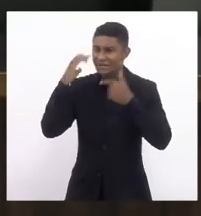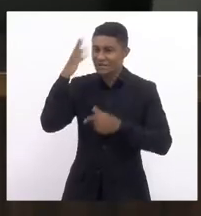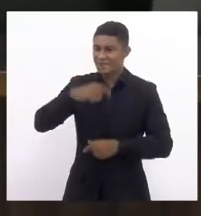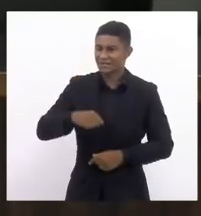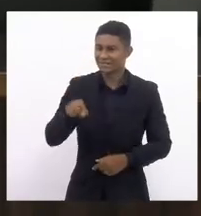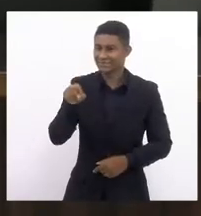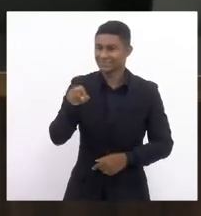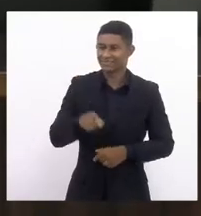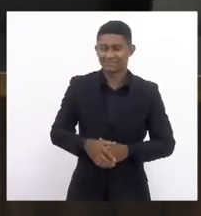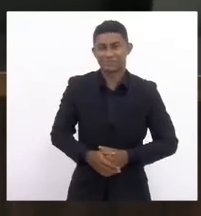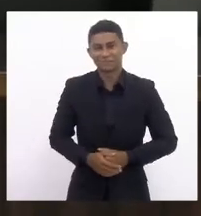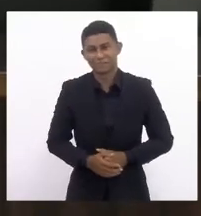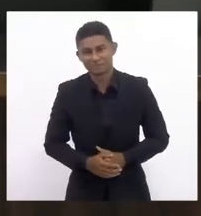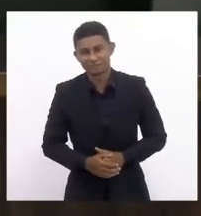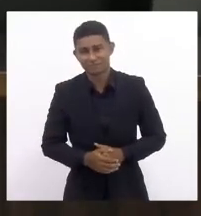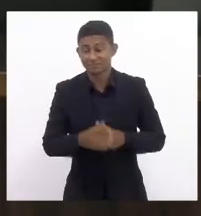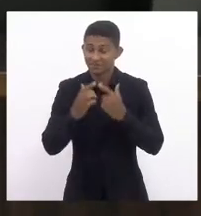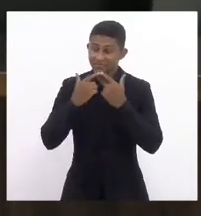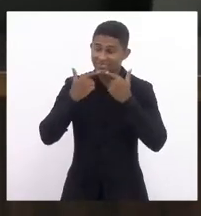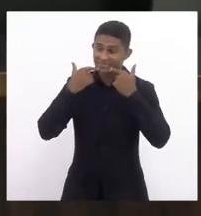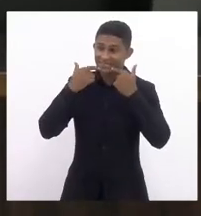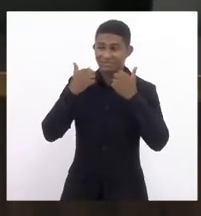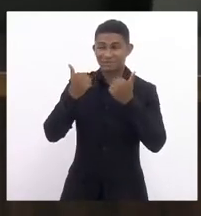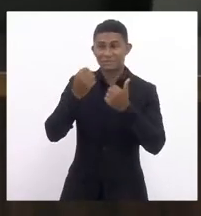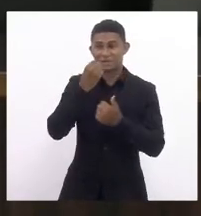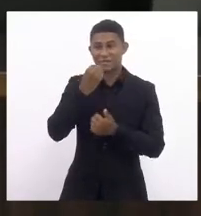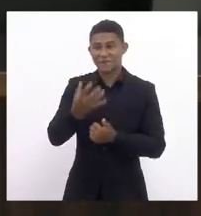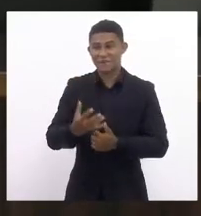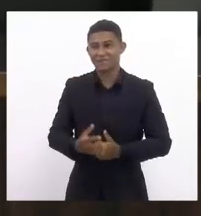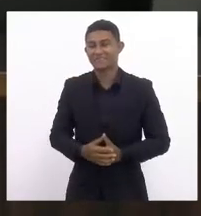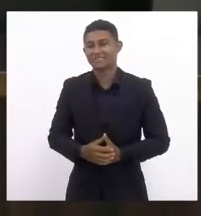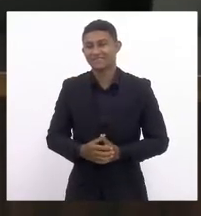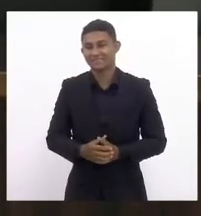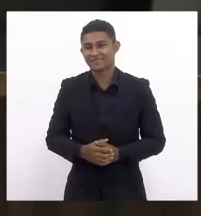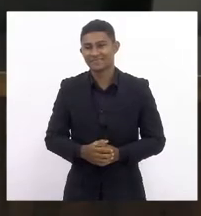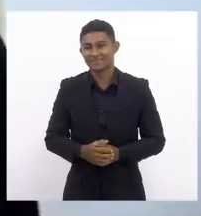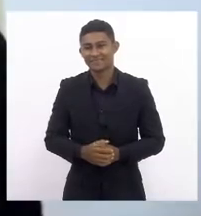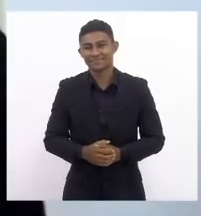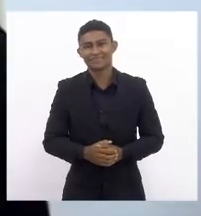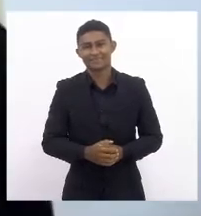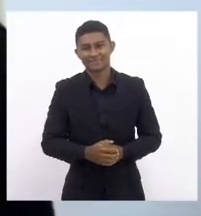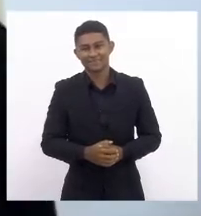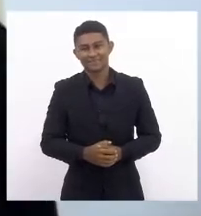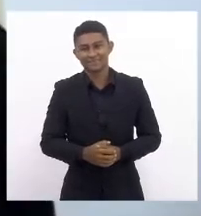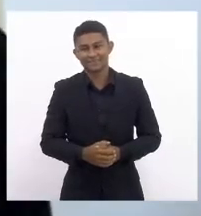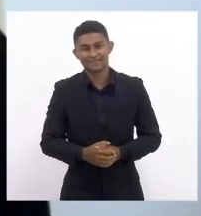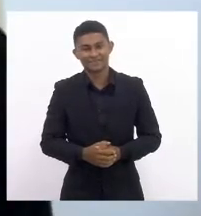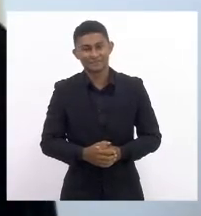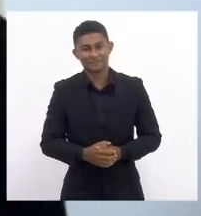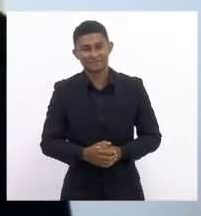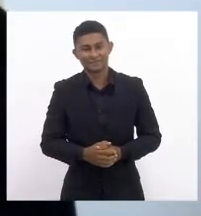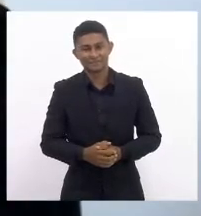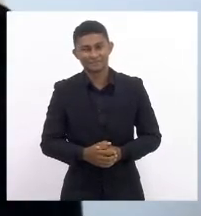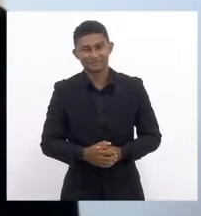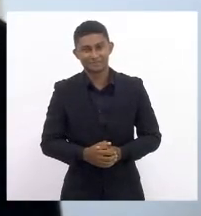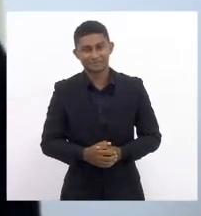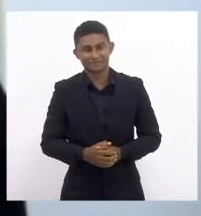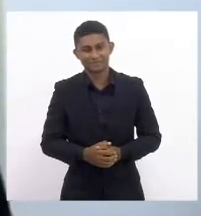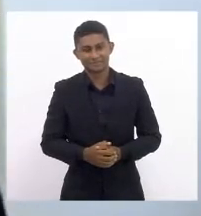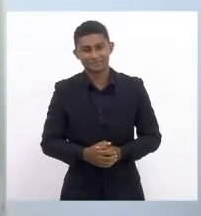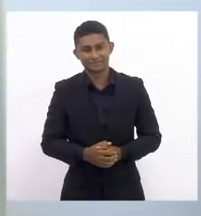diria. Sorriso bom, sorriso franco. Ô, presidente. Aí, né, talvez deputada Marta.